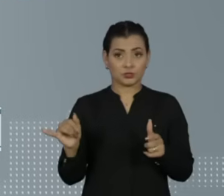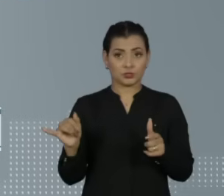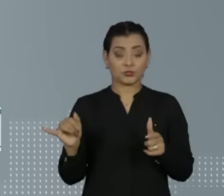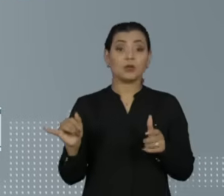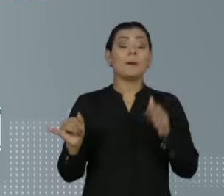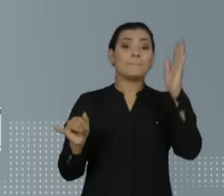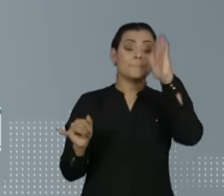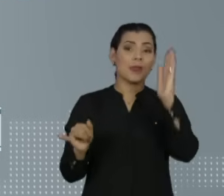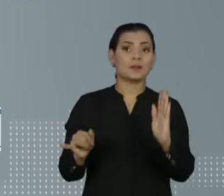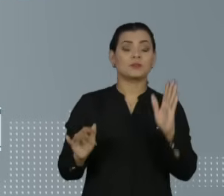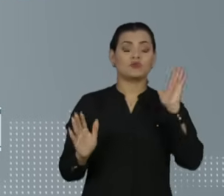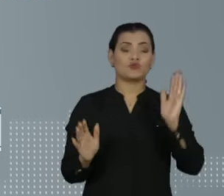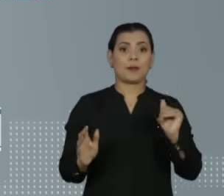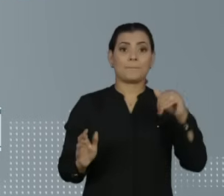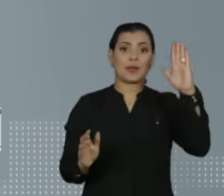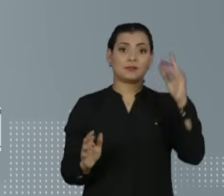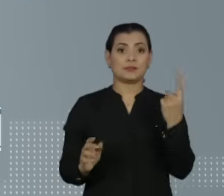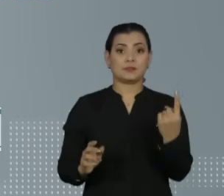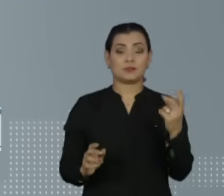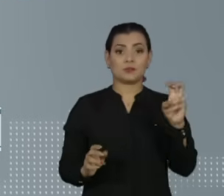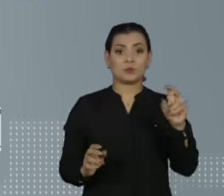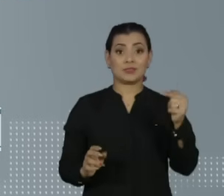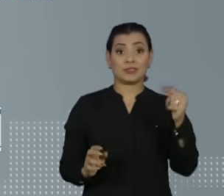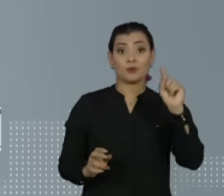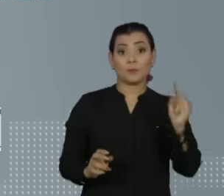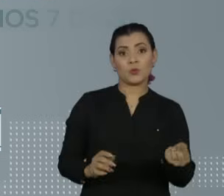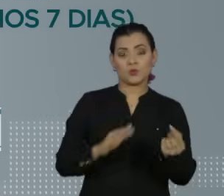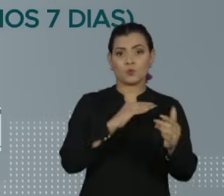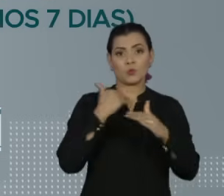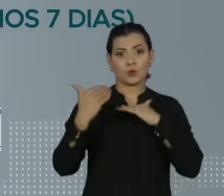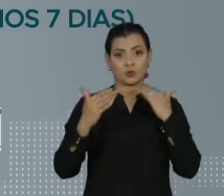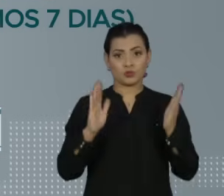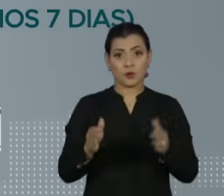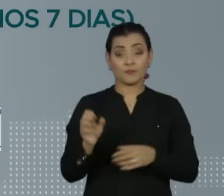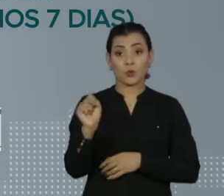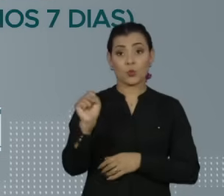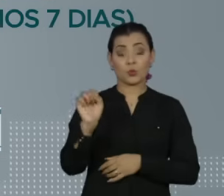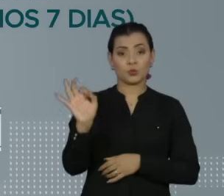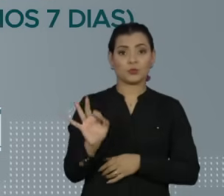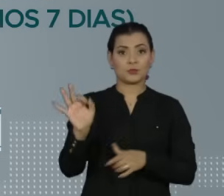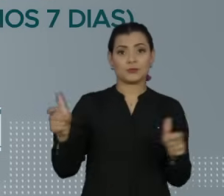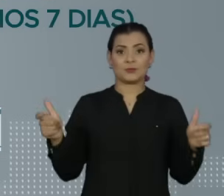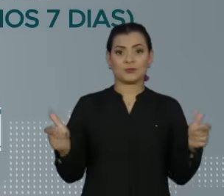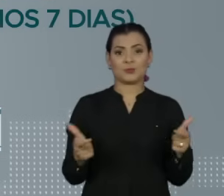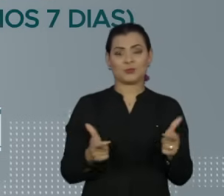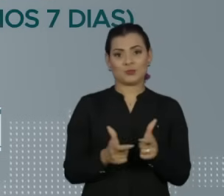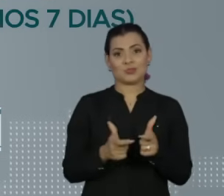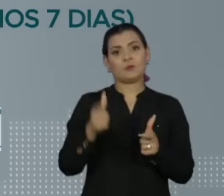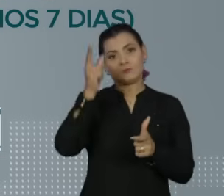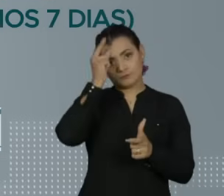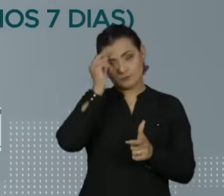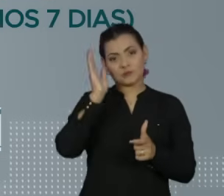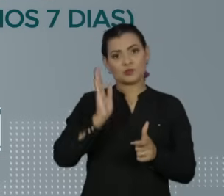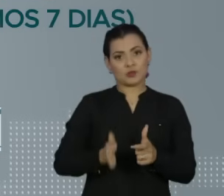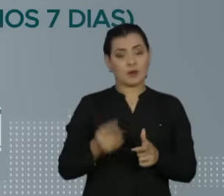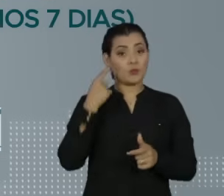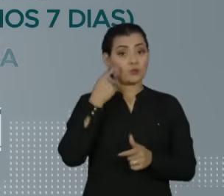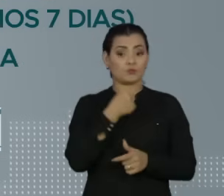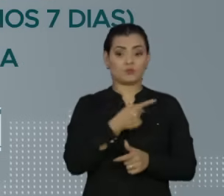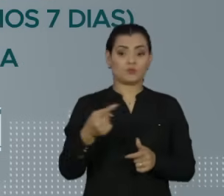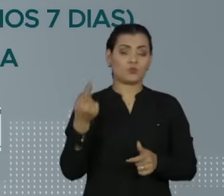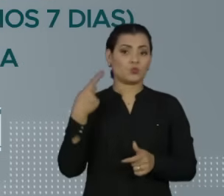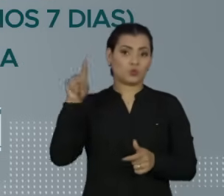Brasil ultrapassou 157 mil mortes, com 8% na redução da média na última